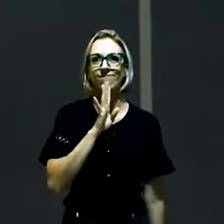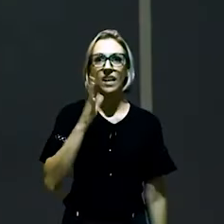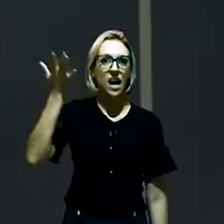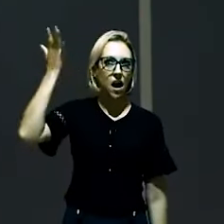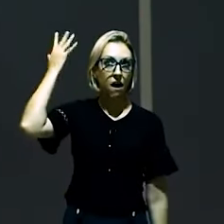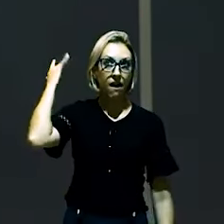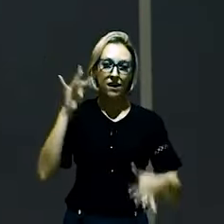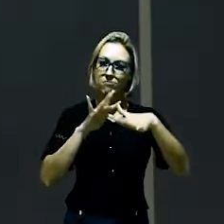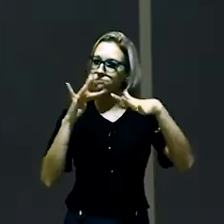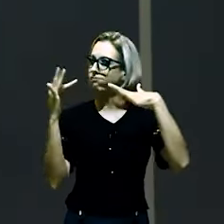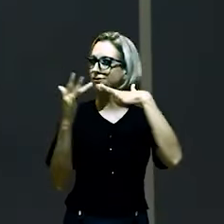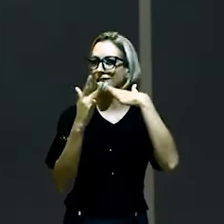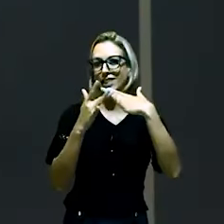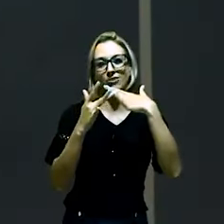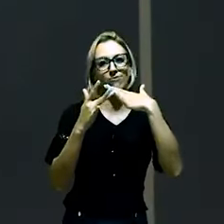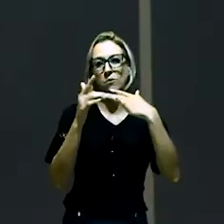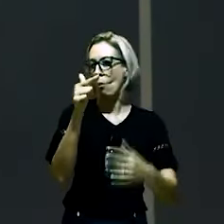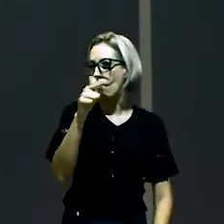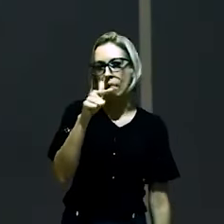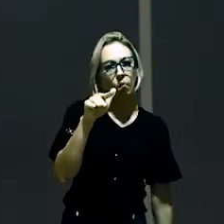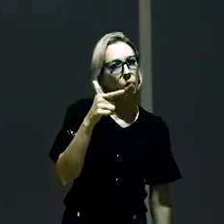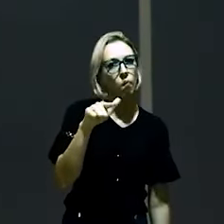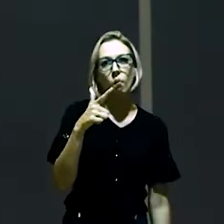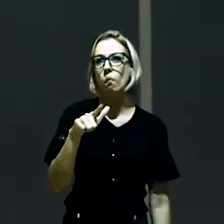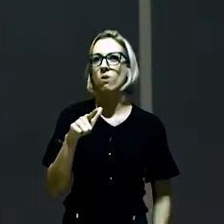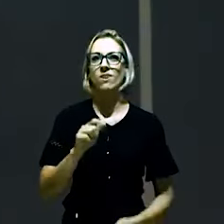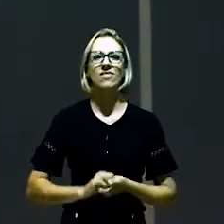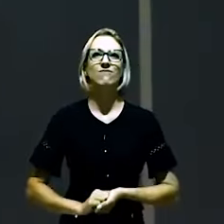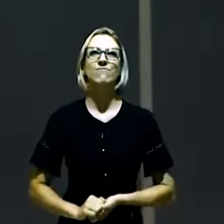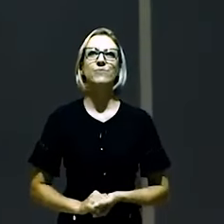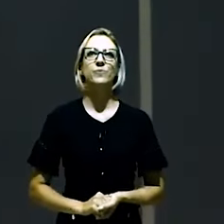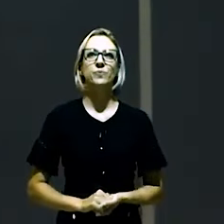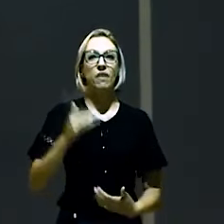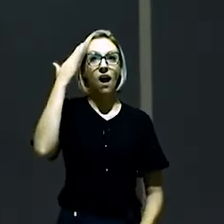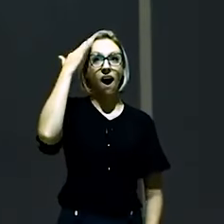A fama corria, percorria, chegava longe.